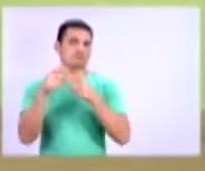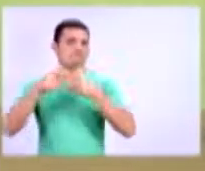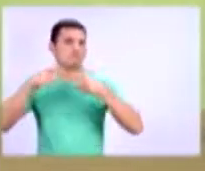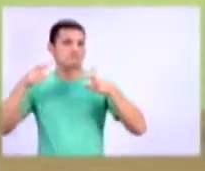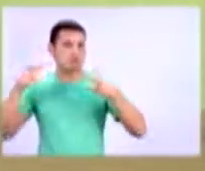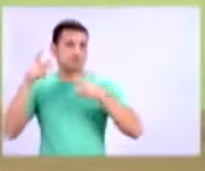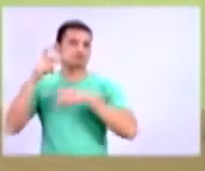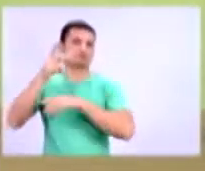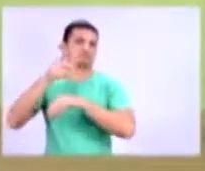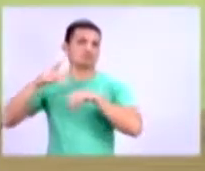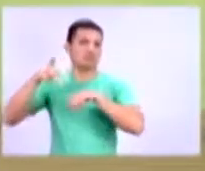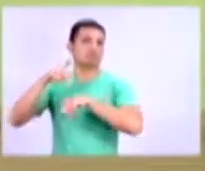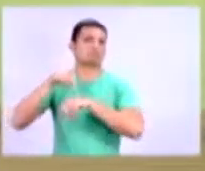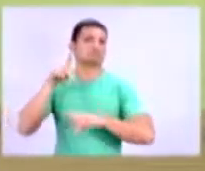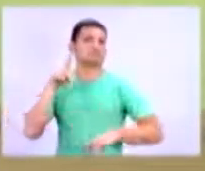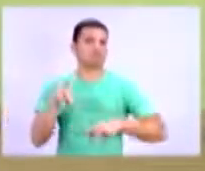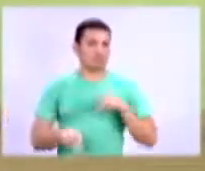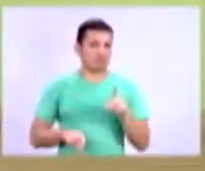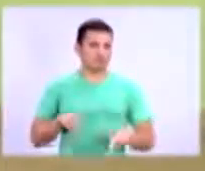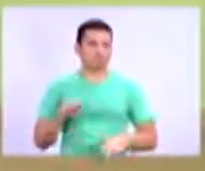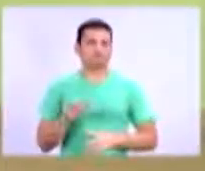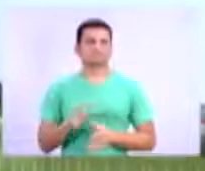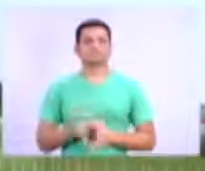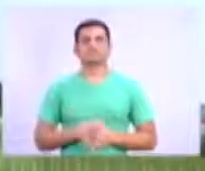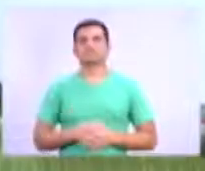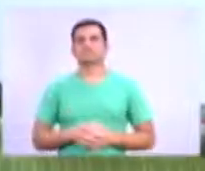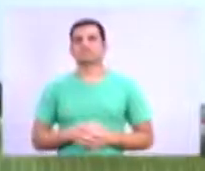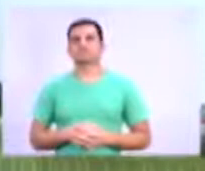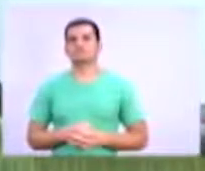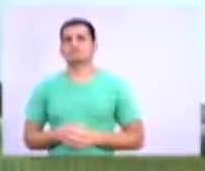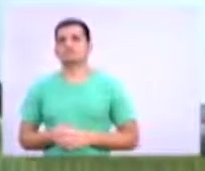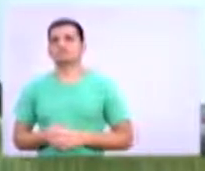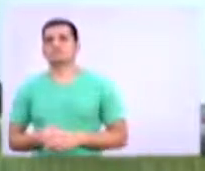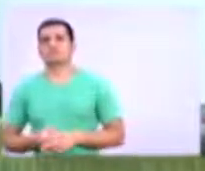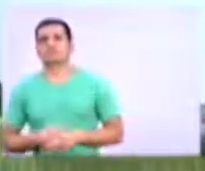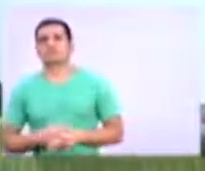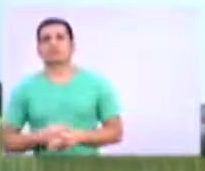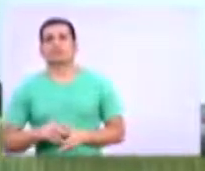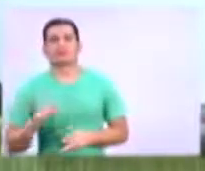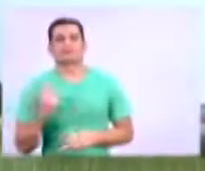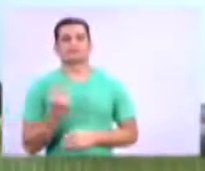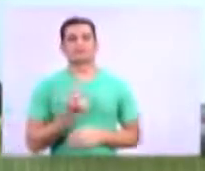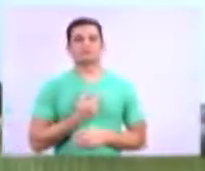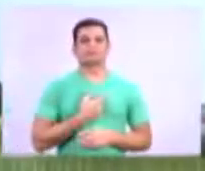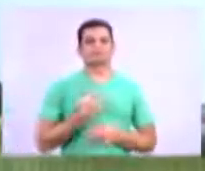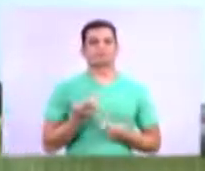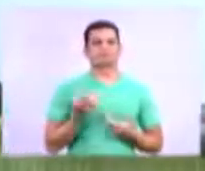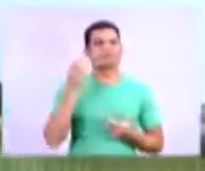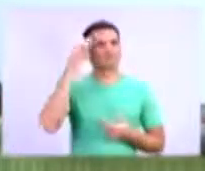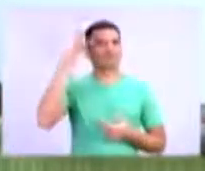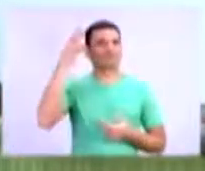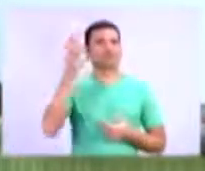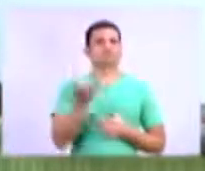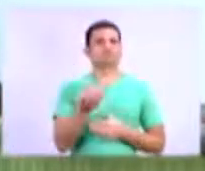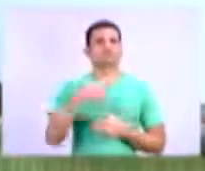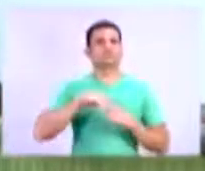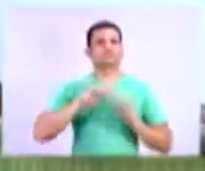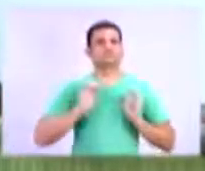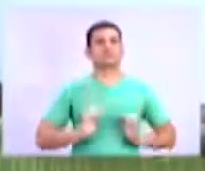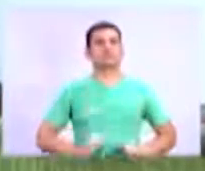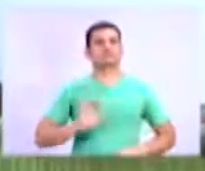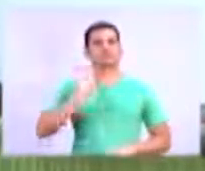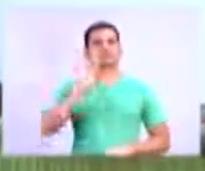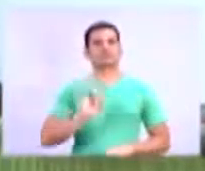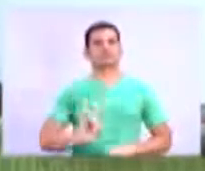nações. Então, nós podemos refletir aqui, dentro dessa ética dos direitos humanos,